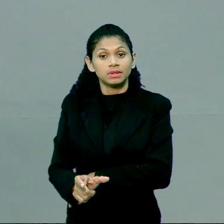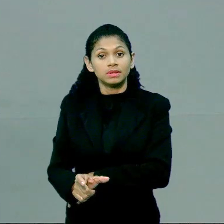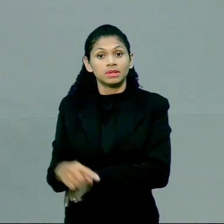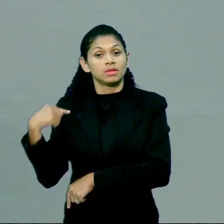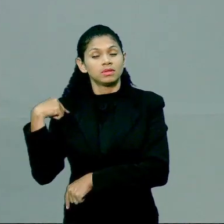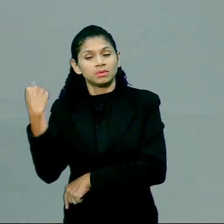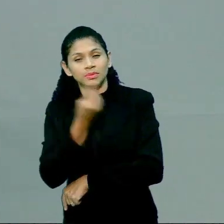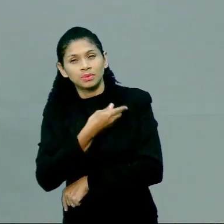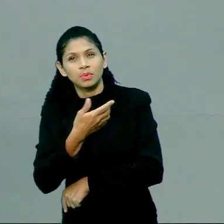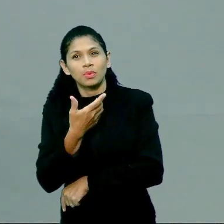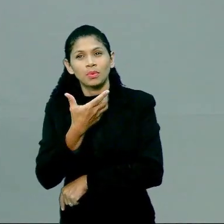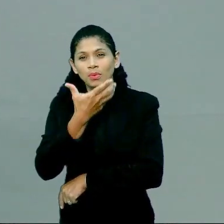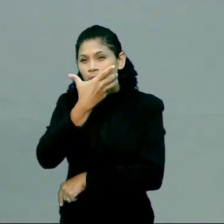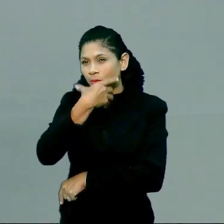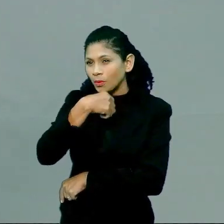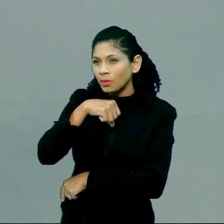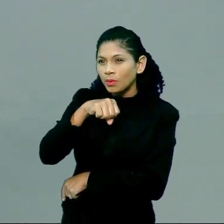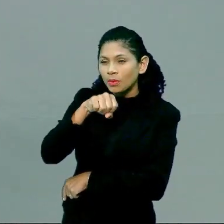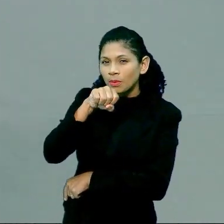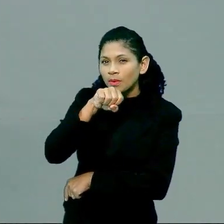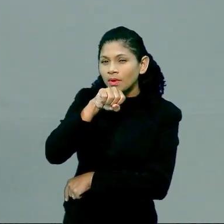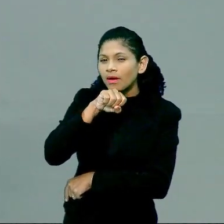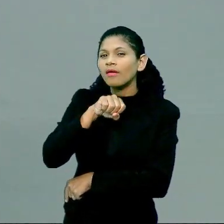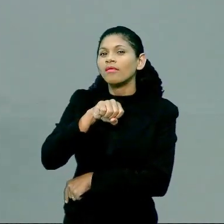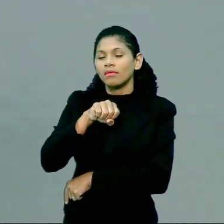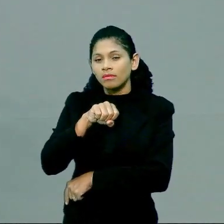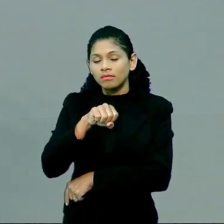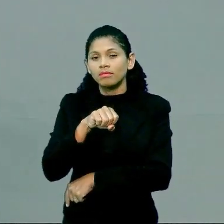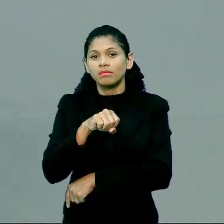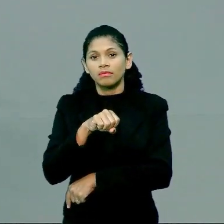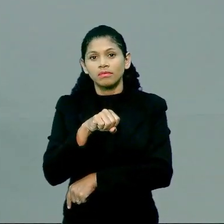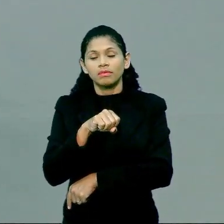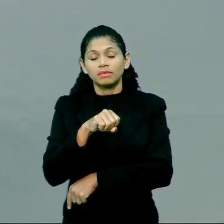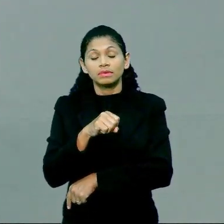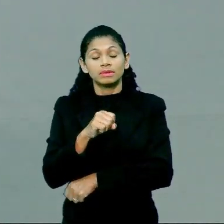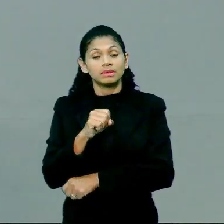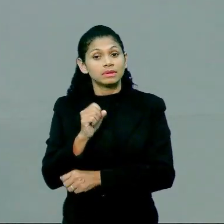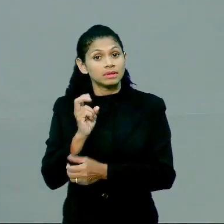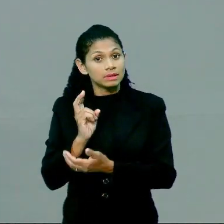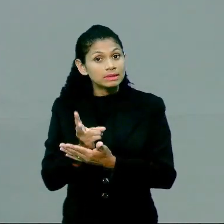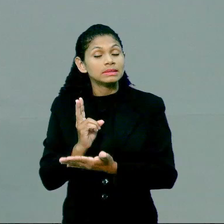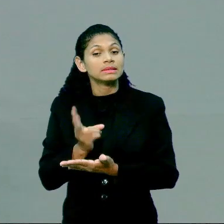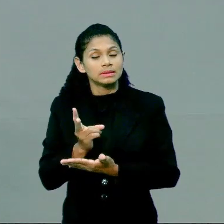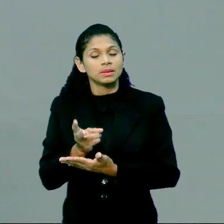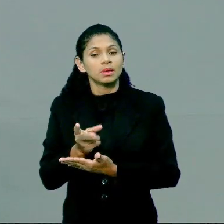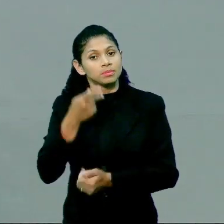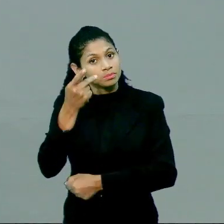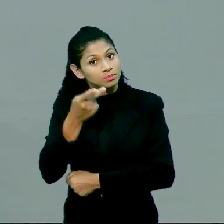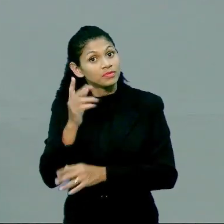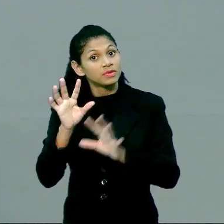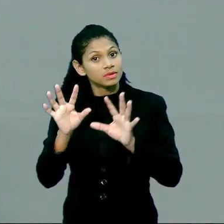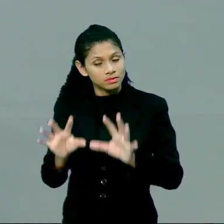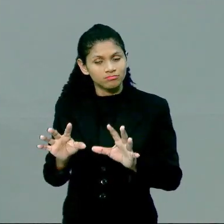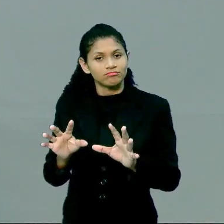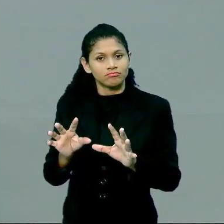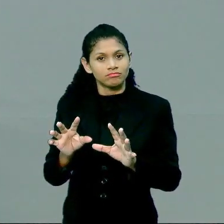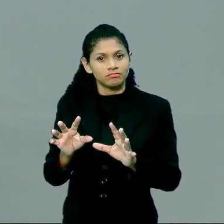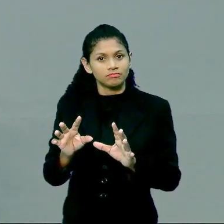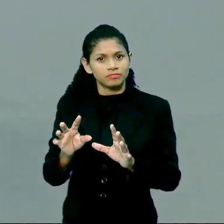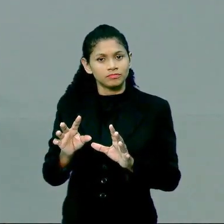falavam muito esses ditados populares dando um sermão na gente né Para a gente compreender